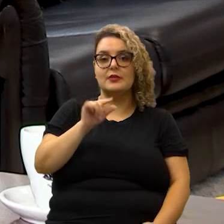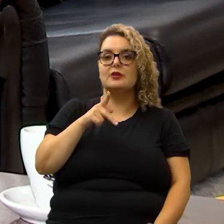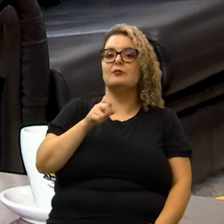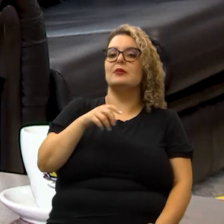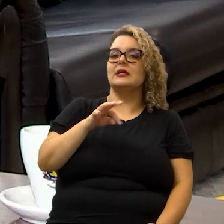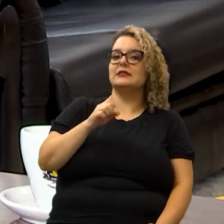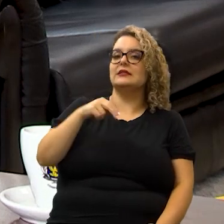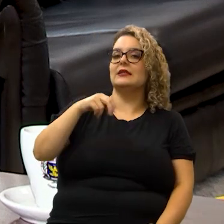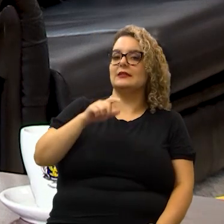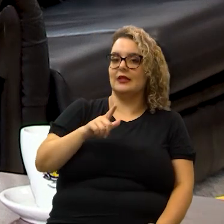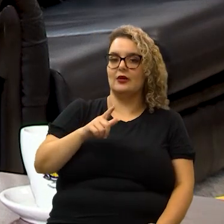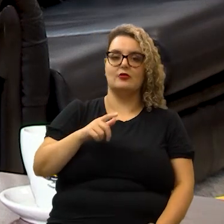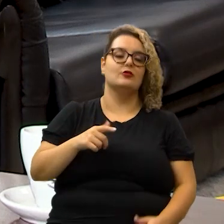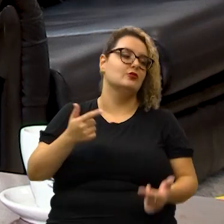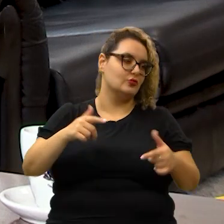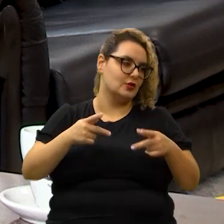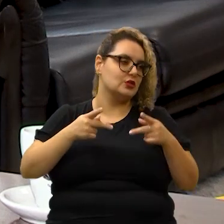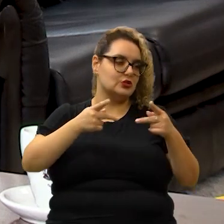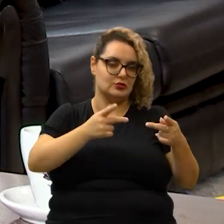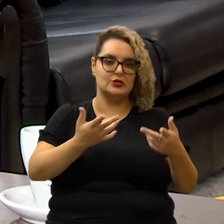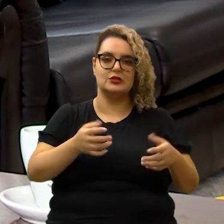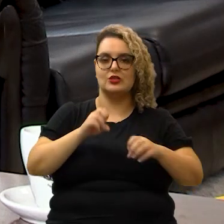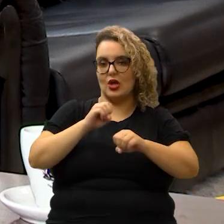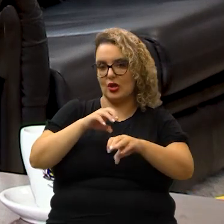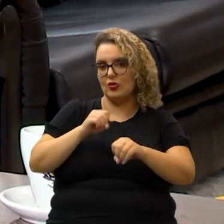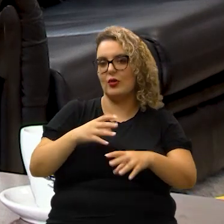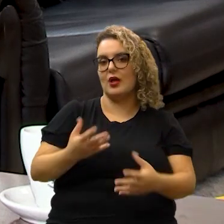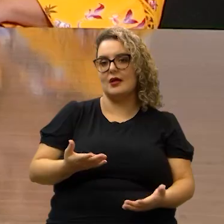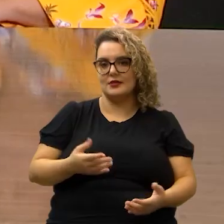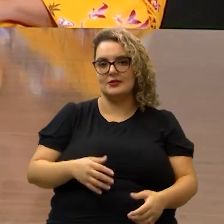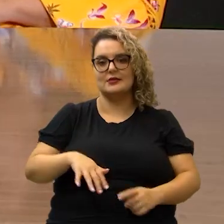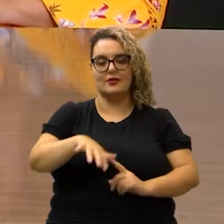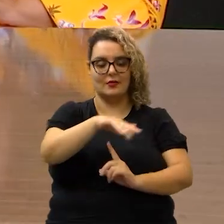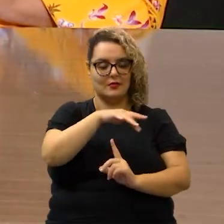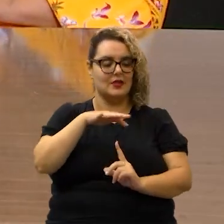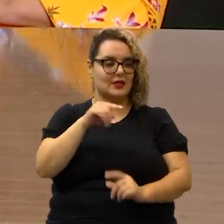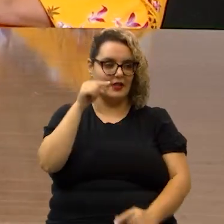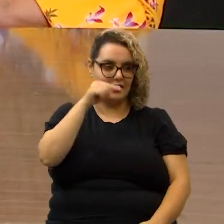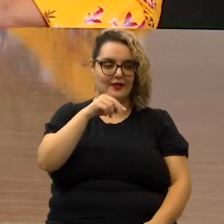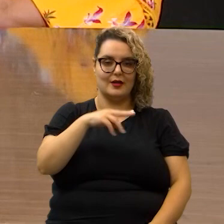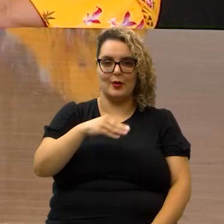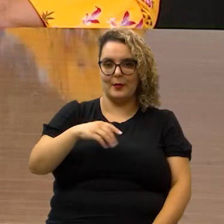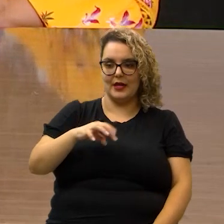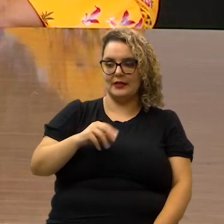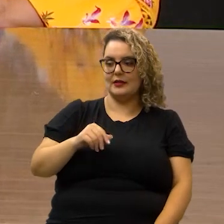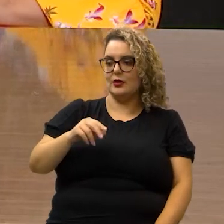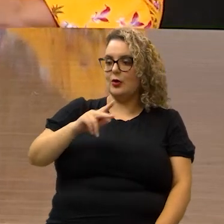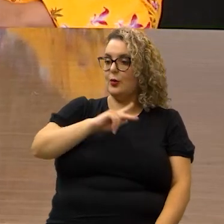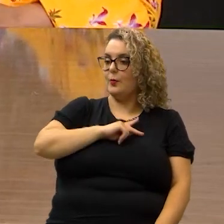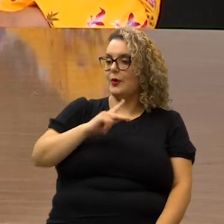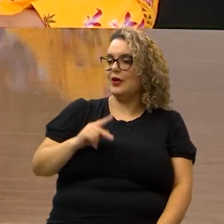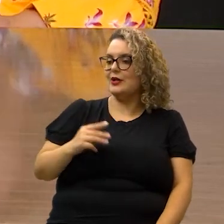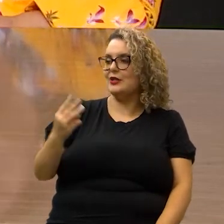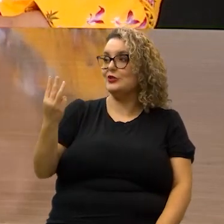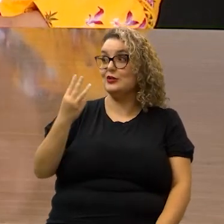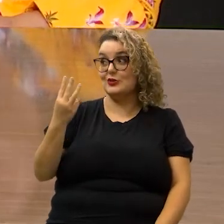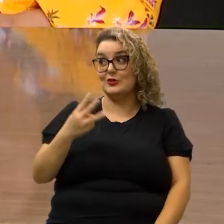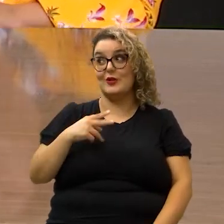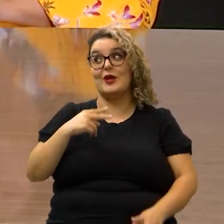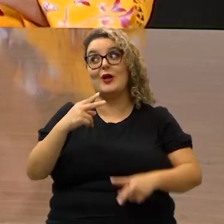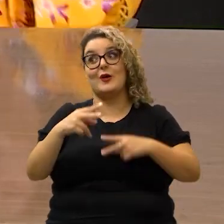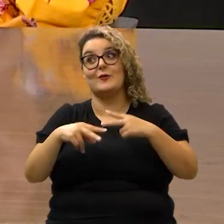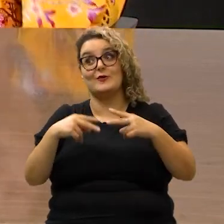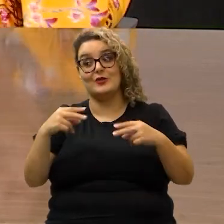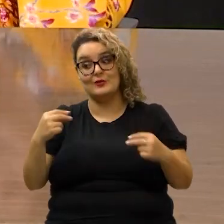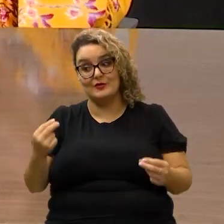de visitação e educação ambiental lá na Mata Santa Genebra. Presidente, mas o senhor esqueceu de um terceiro presente que eu acho que a gente vai